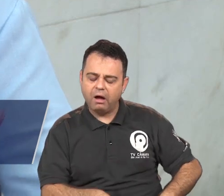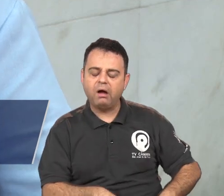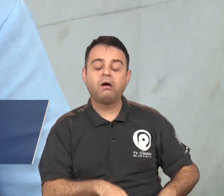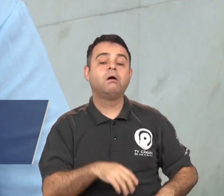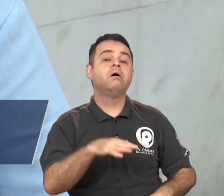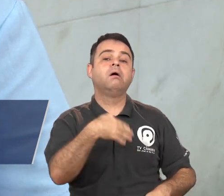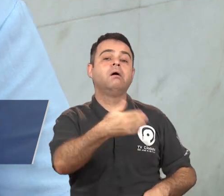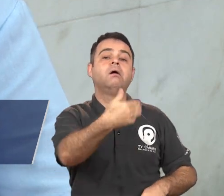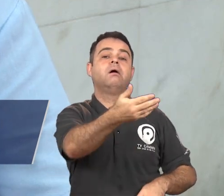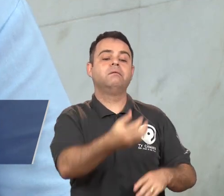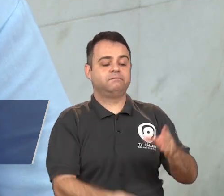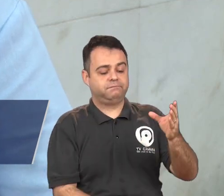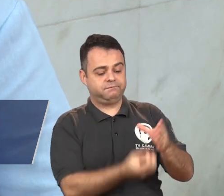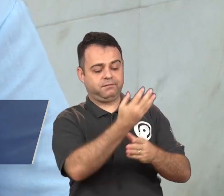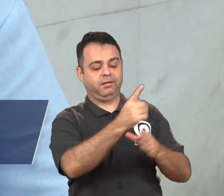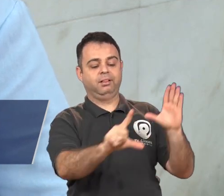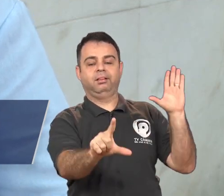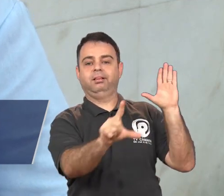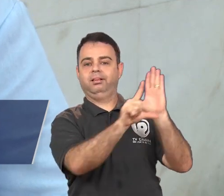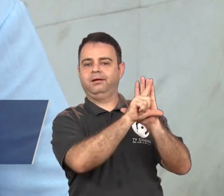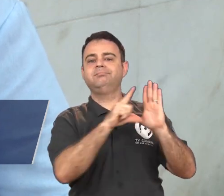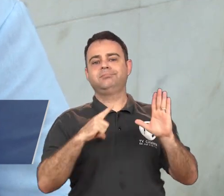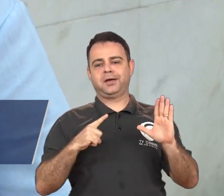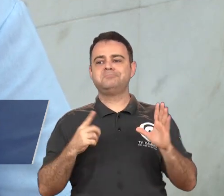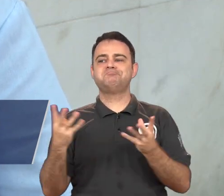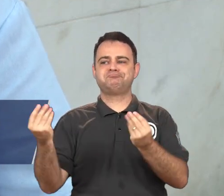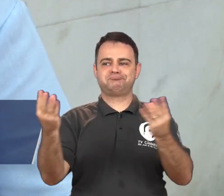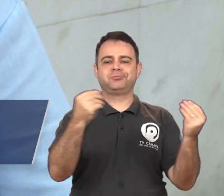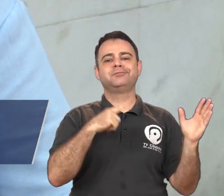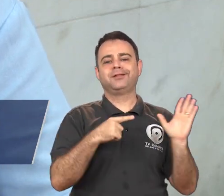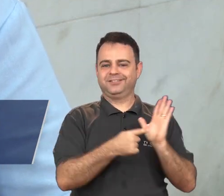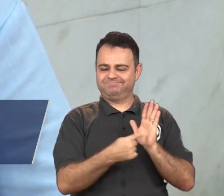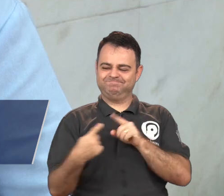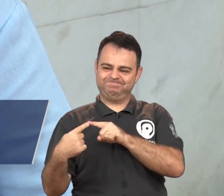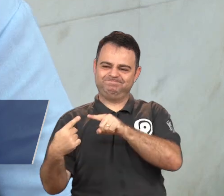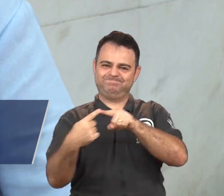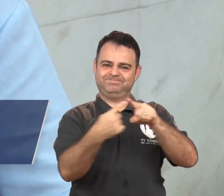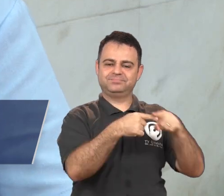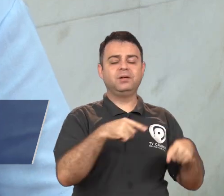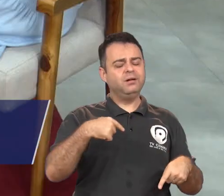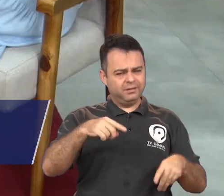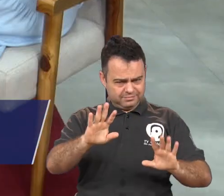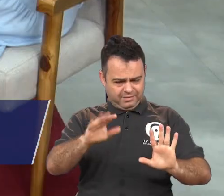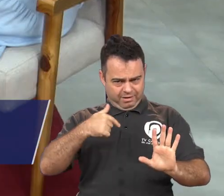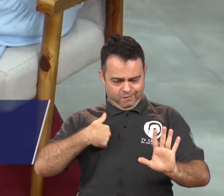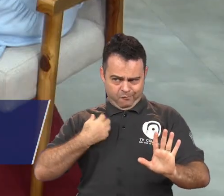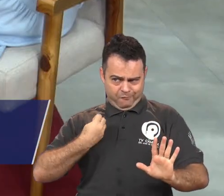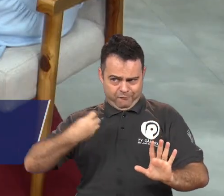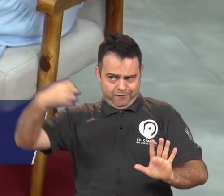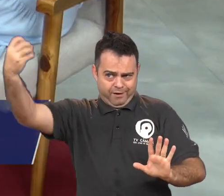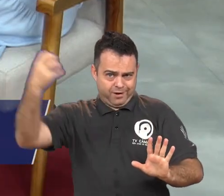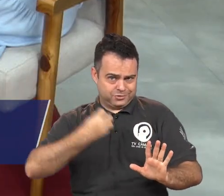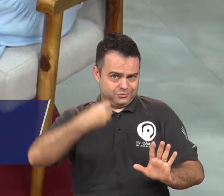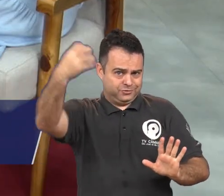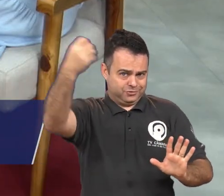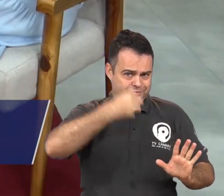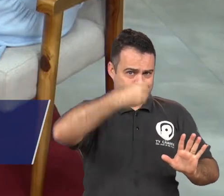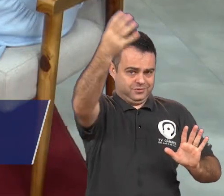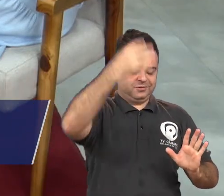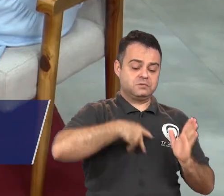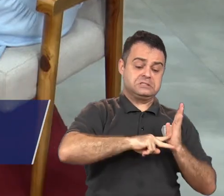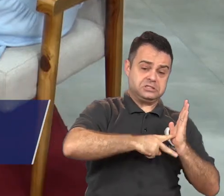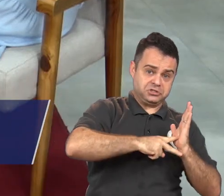virou uma lei que hoje é muito usada. E você sabe que eu viajo bastante, né? Tanto